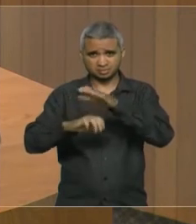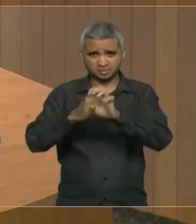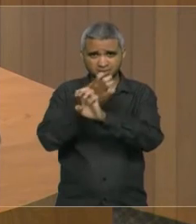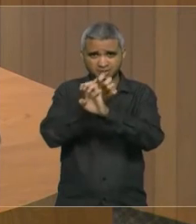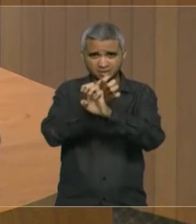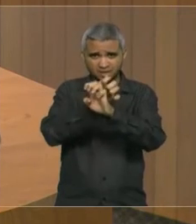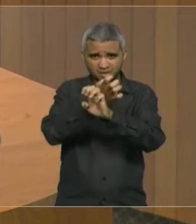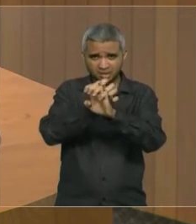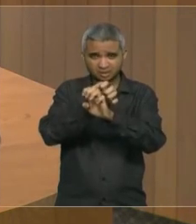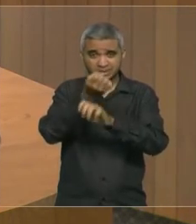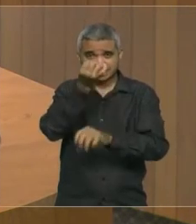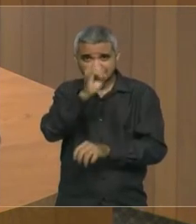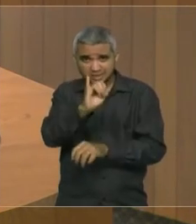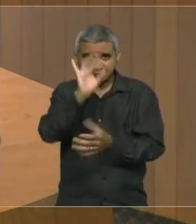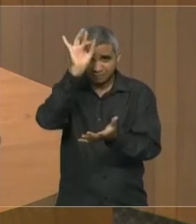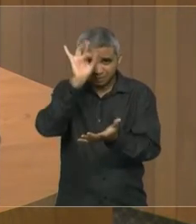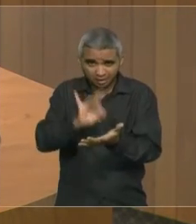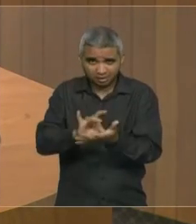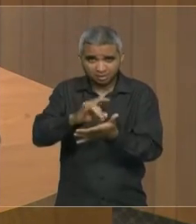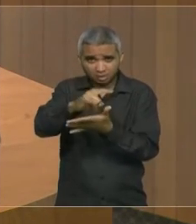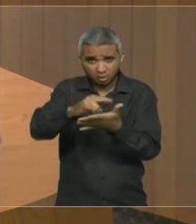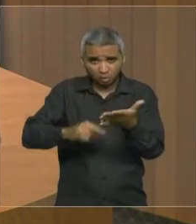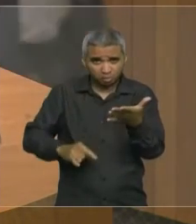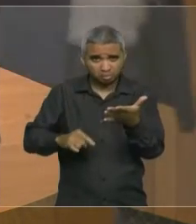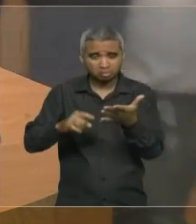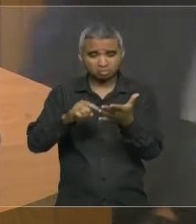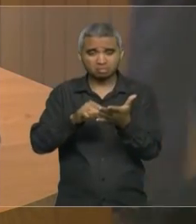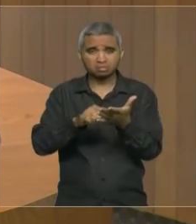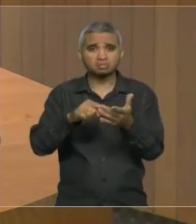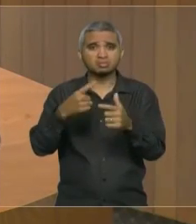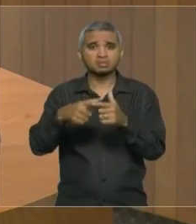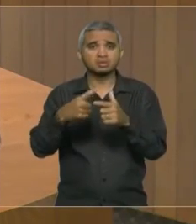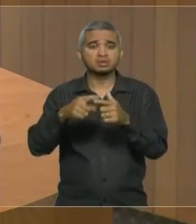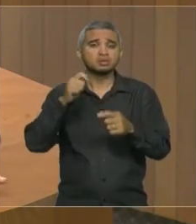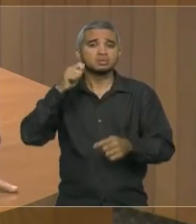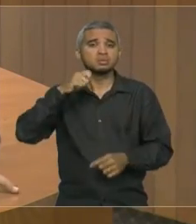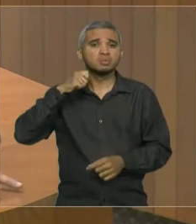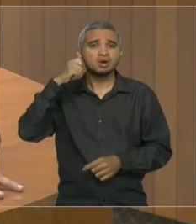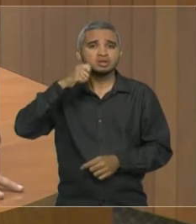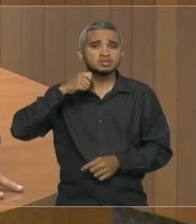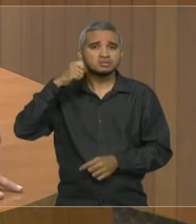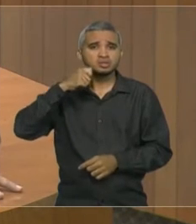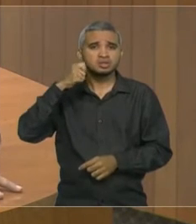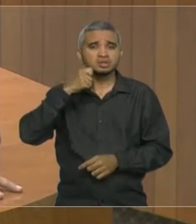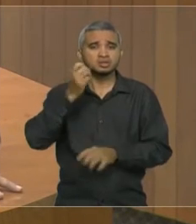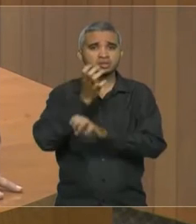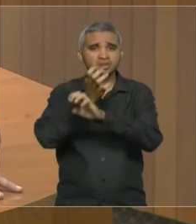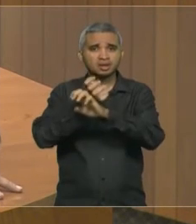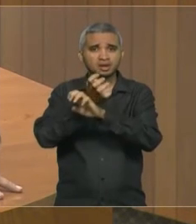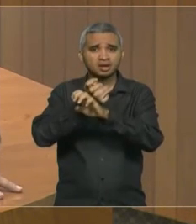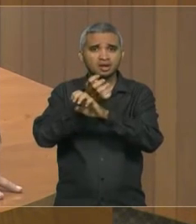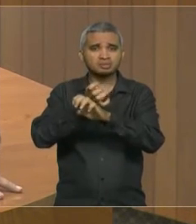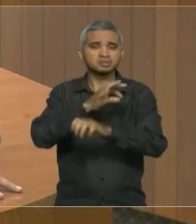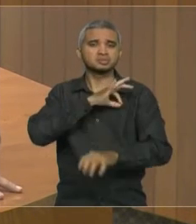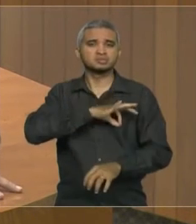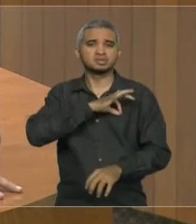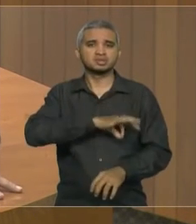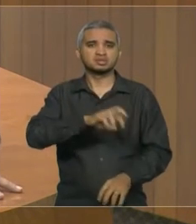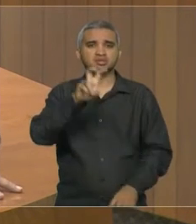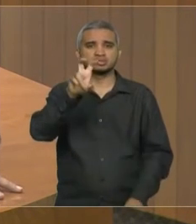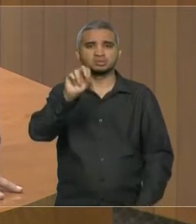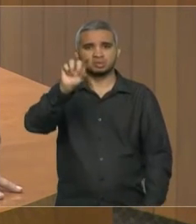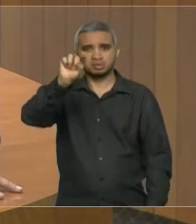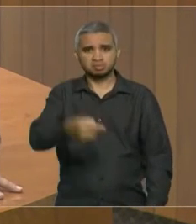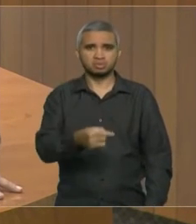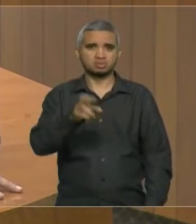dessa documentação, porque um advogado na CAEMA ganhando R$ 51 mil. E é o caso